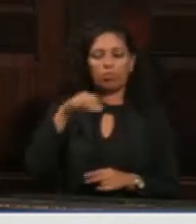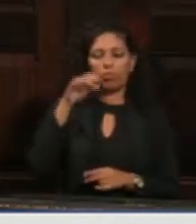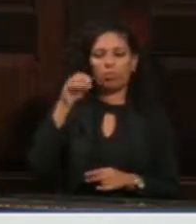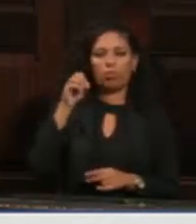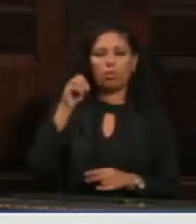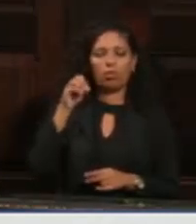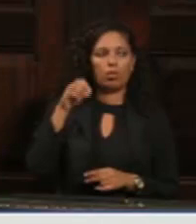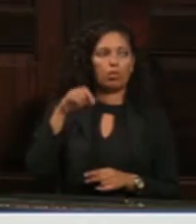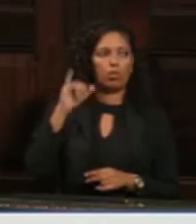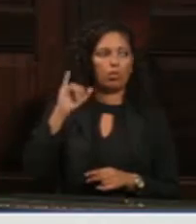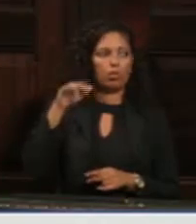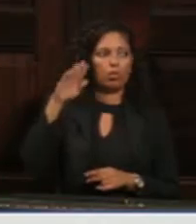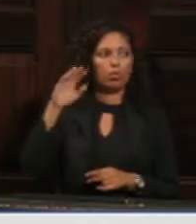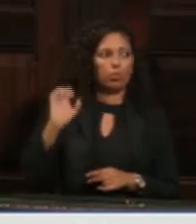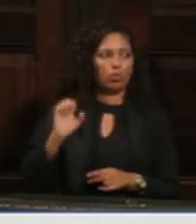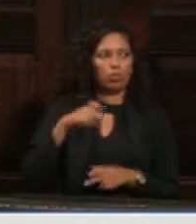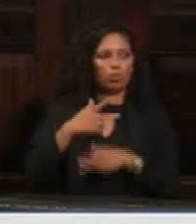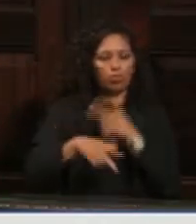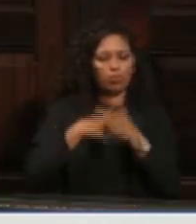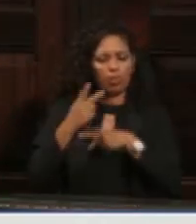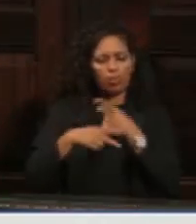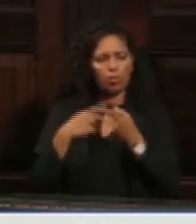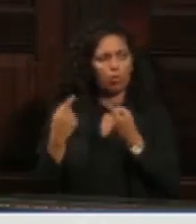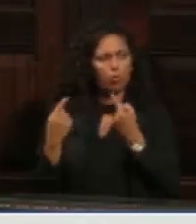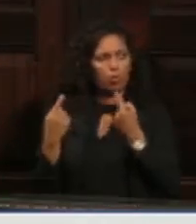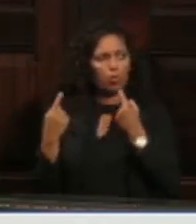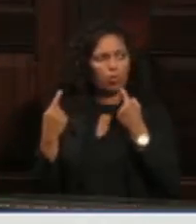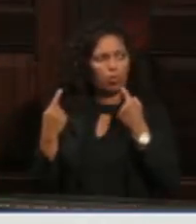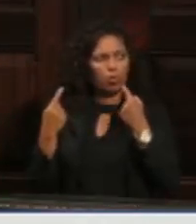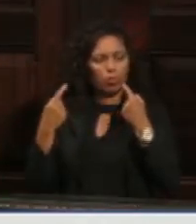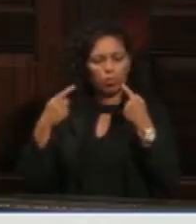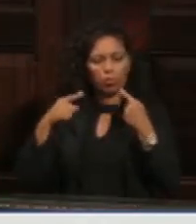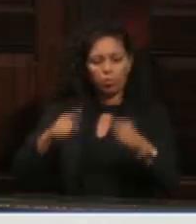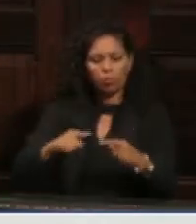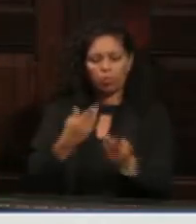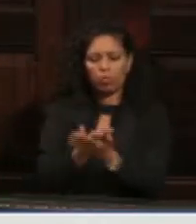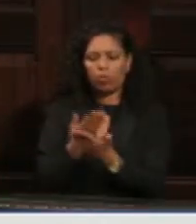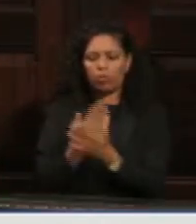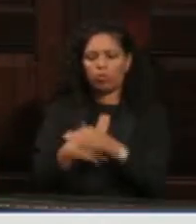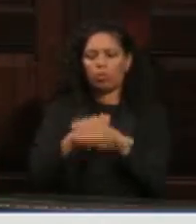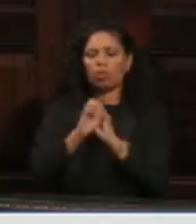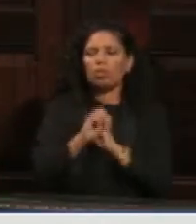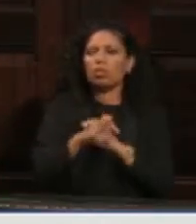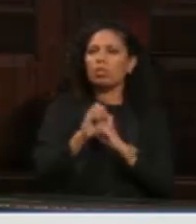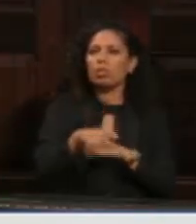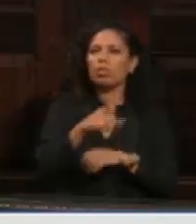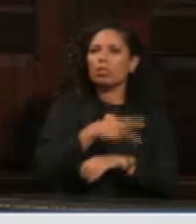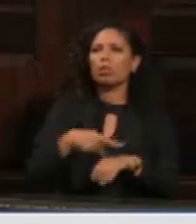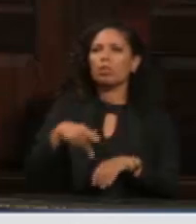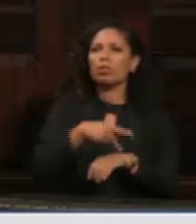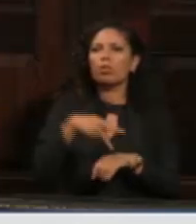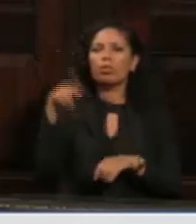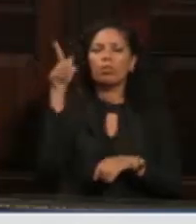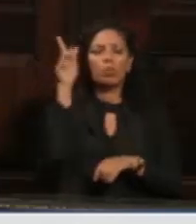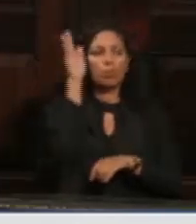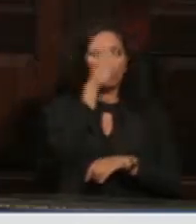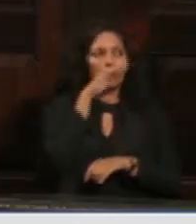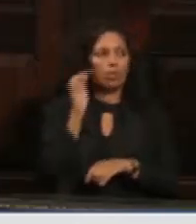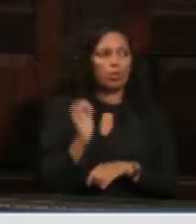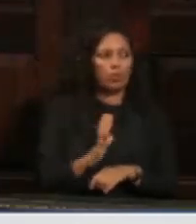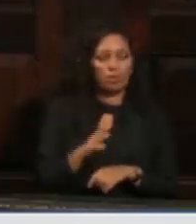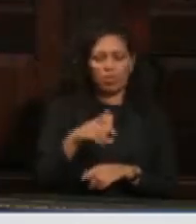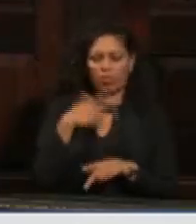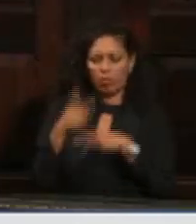menções muito depreciativas sobre o magistério brasileiro, né, desqualificando a priori professoras e